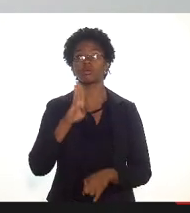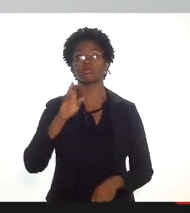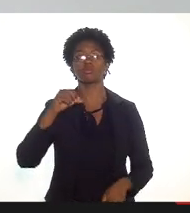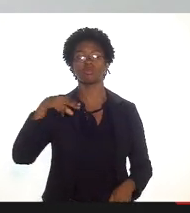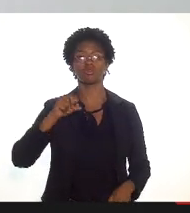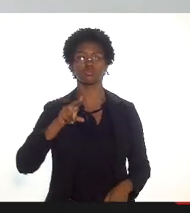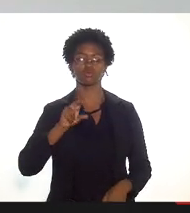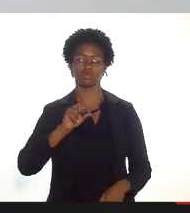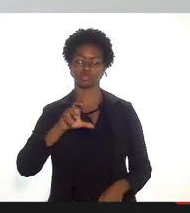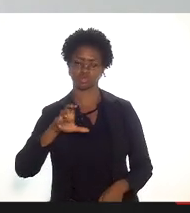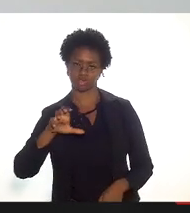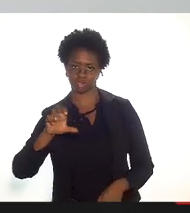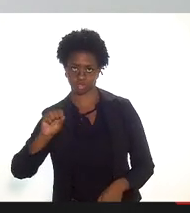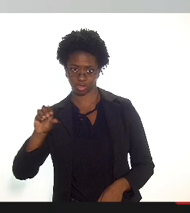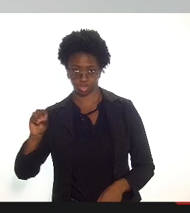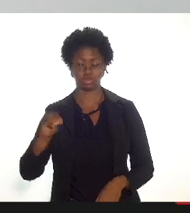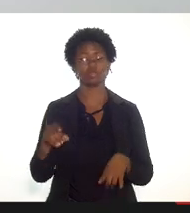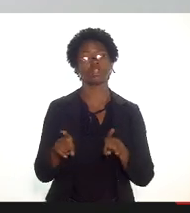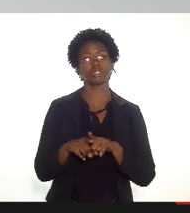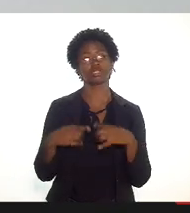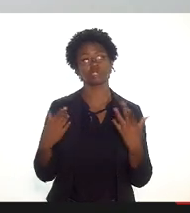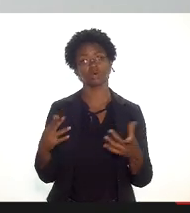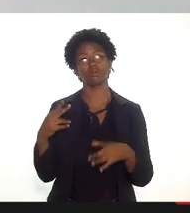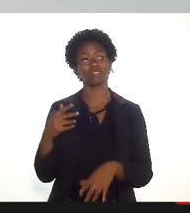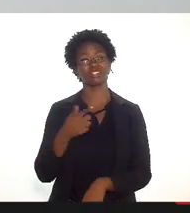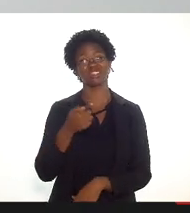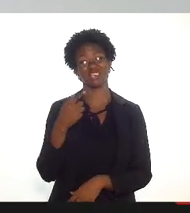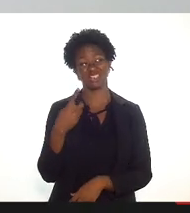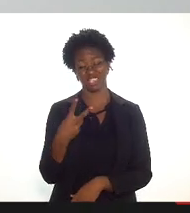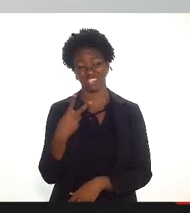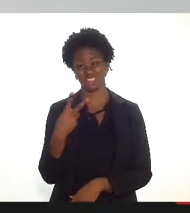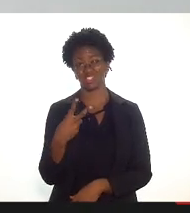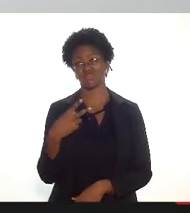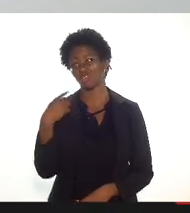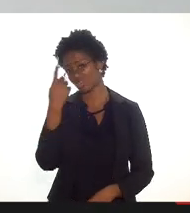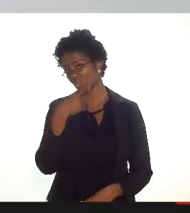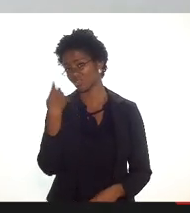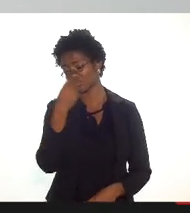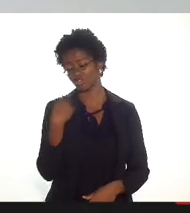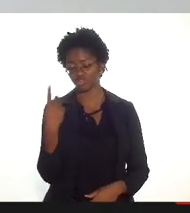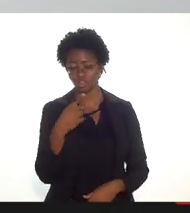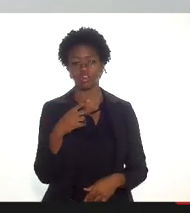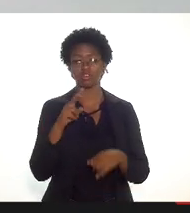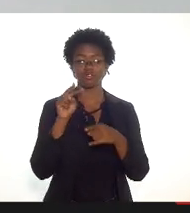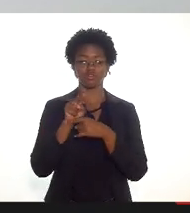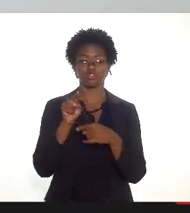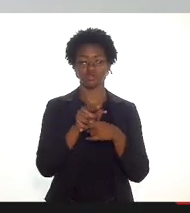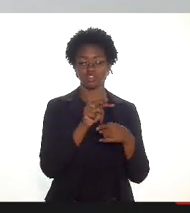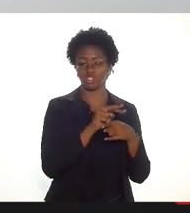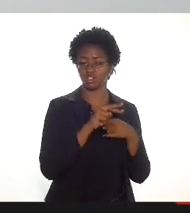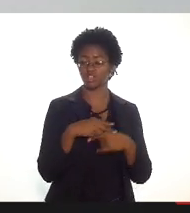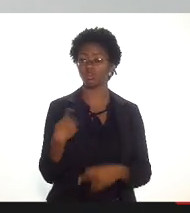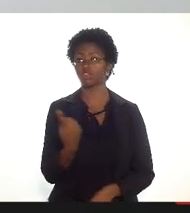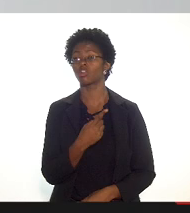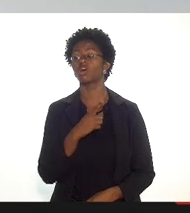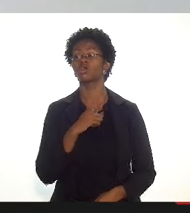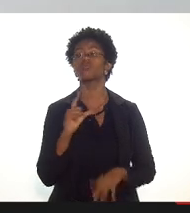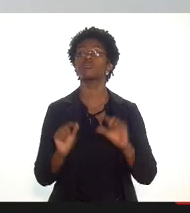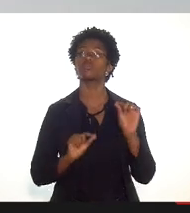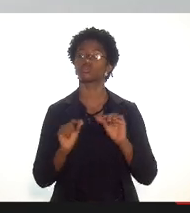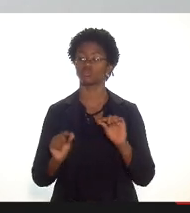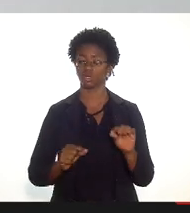que consiste em mais de 600 horas de fiscalização desse regional, nós tivemos, colegas, as